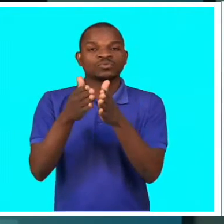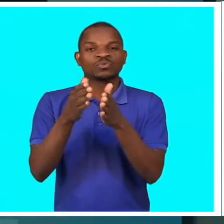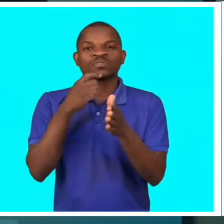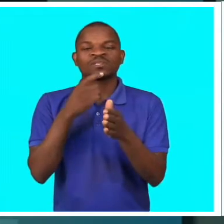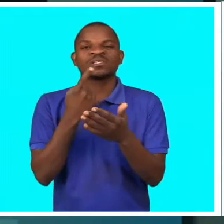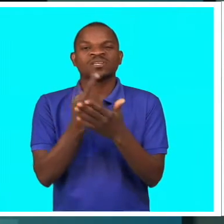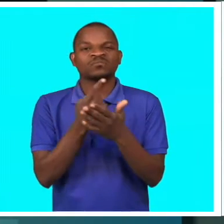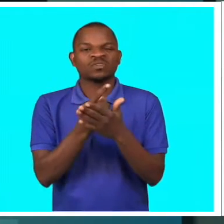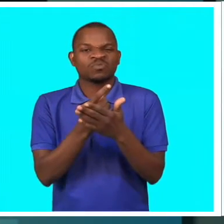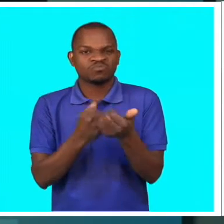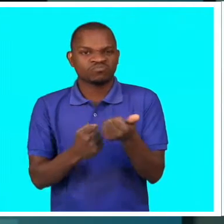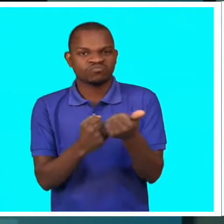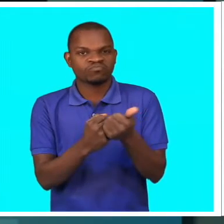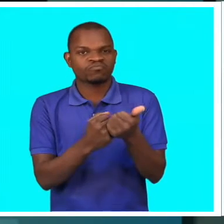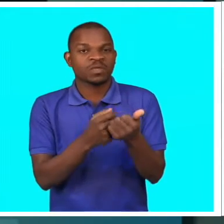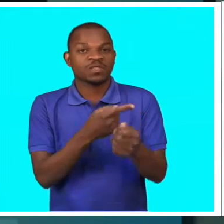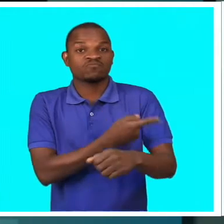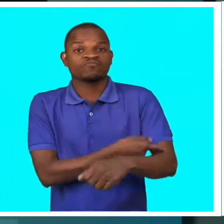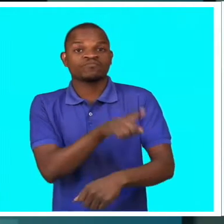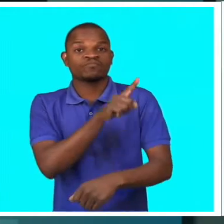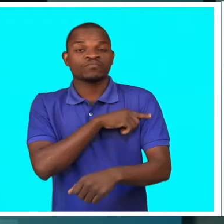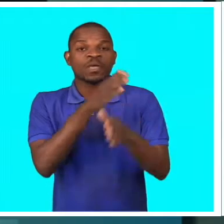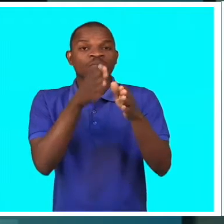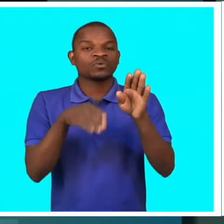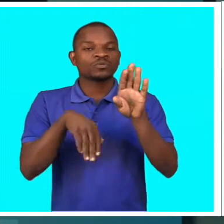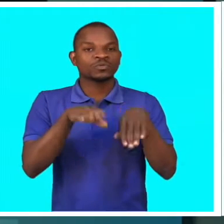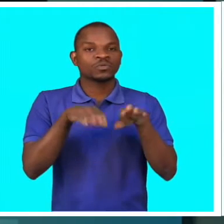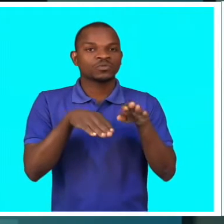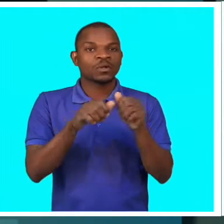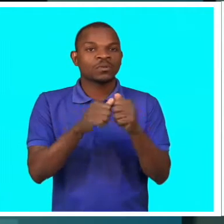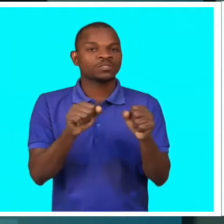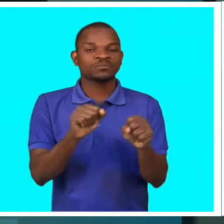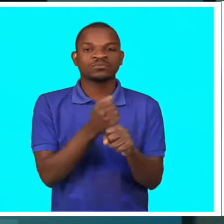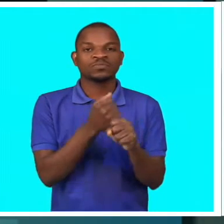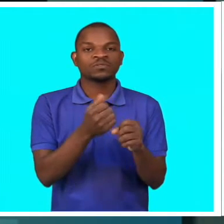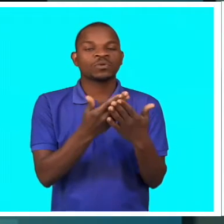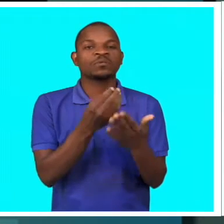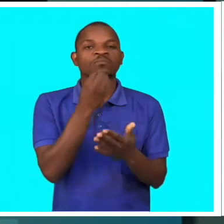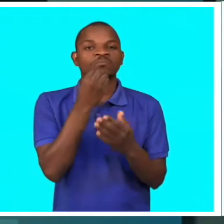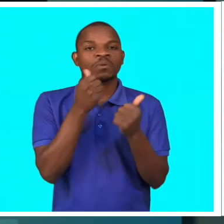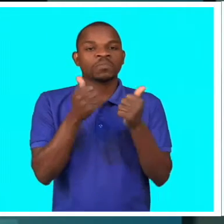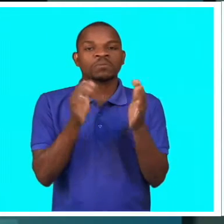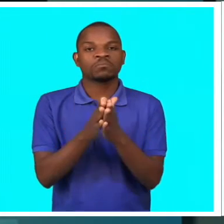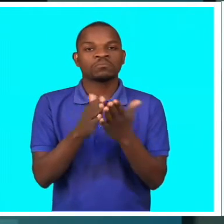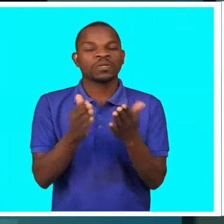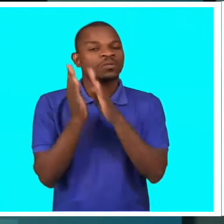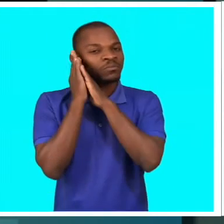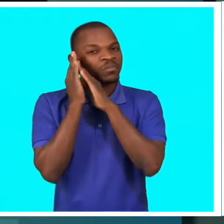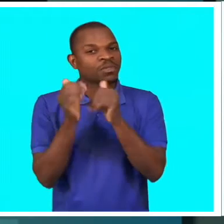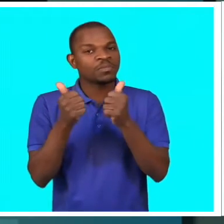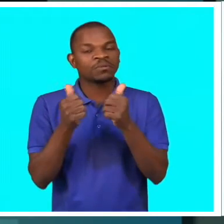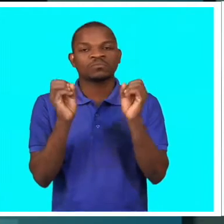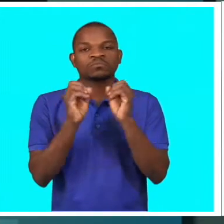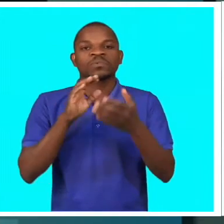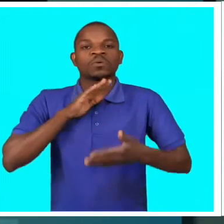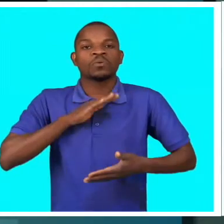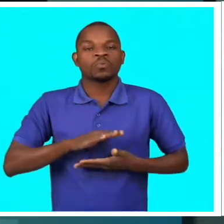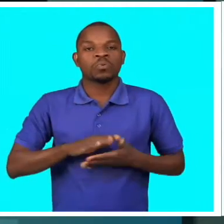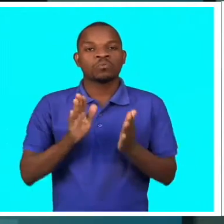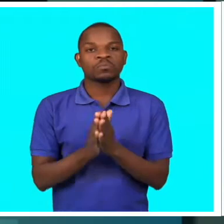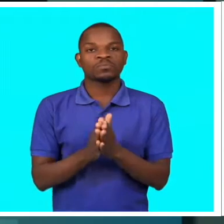de potenciar o jogador. Você não pode potenciar um jogador que não se alimenta bem, que não dorme bem, que não descansa,